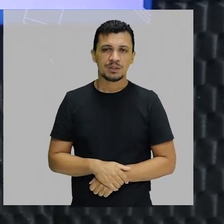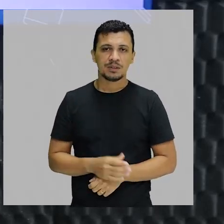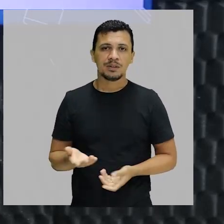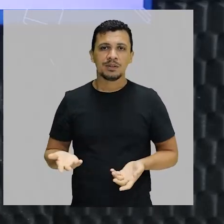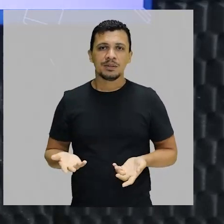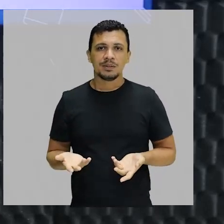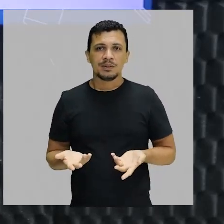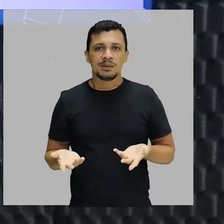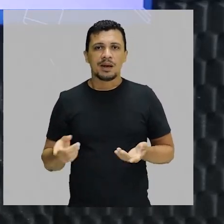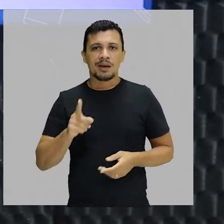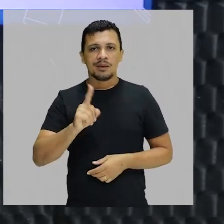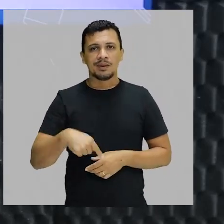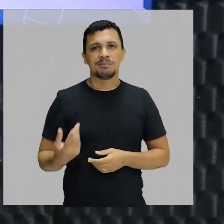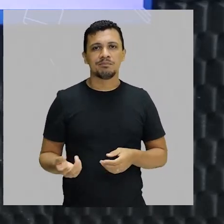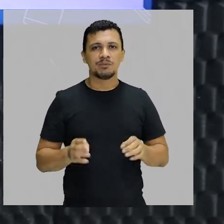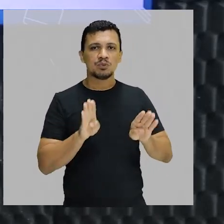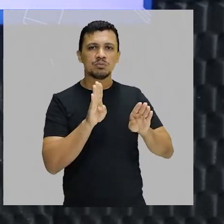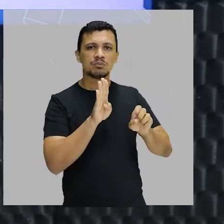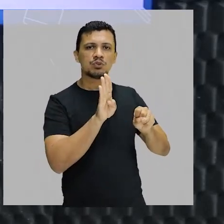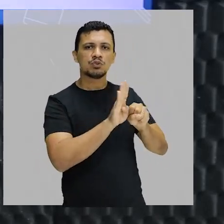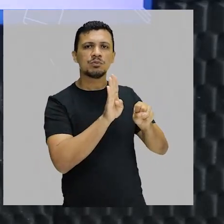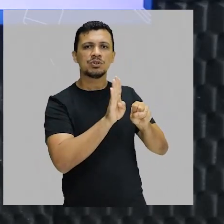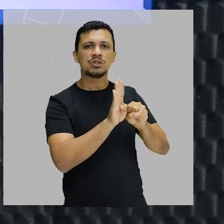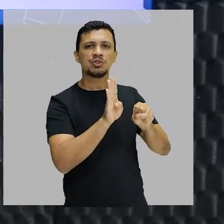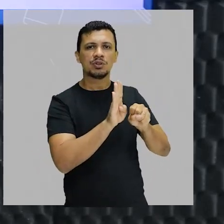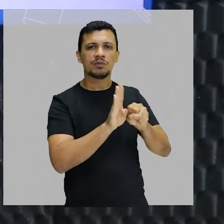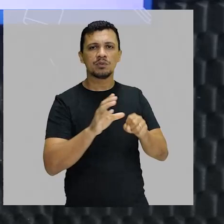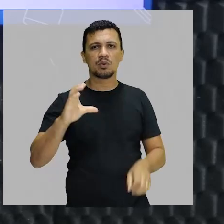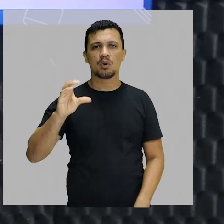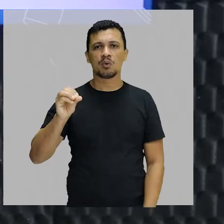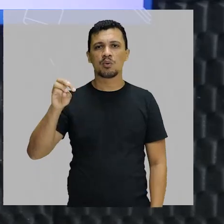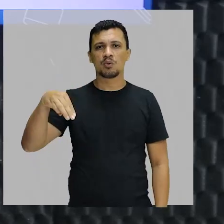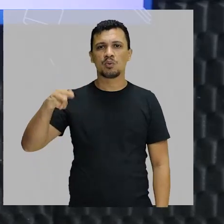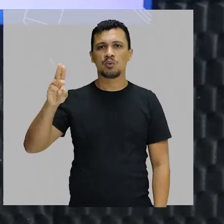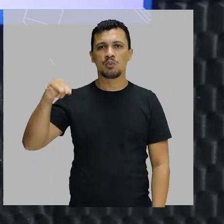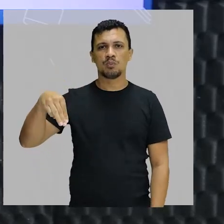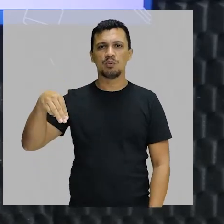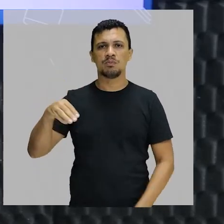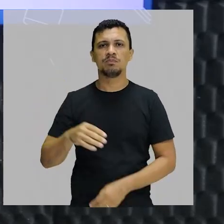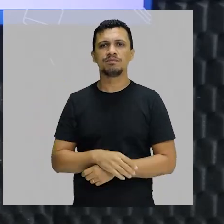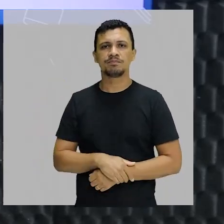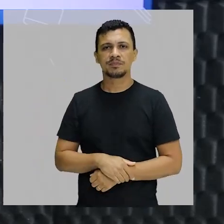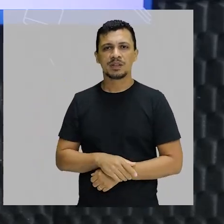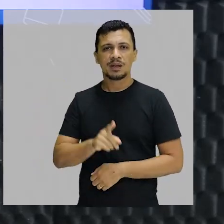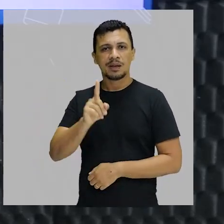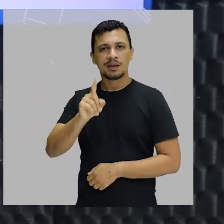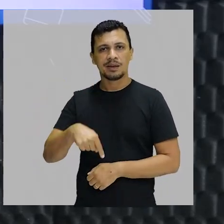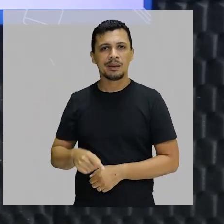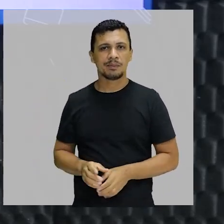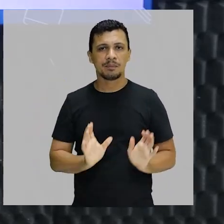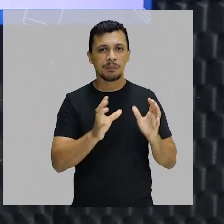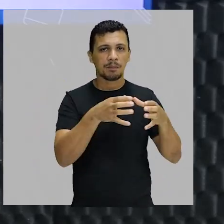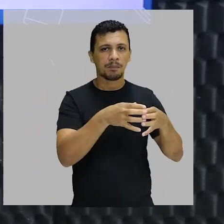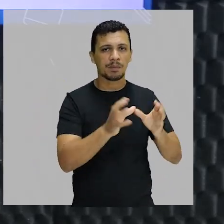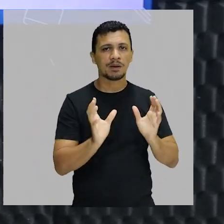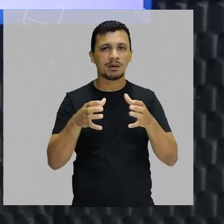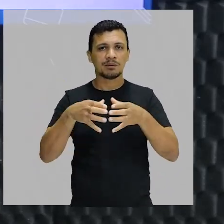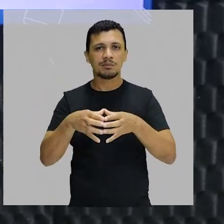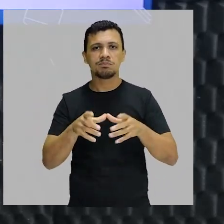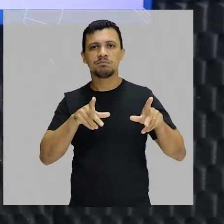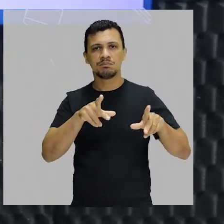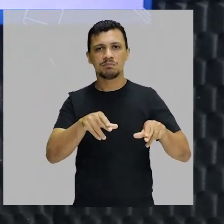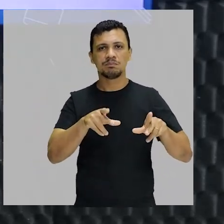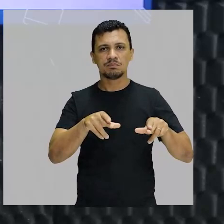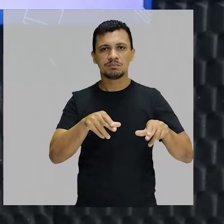comum são elementos da mesma classe. Então, o substantivo comum são aqueles que são elementos da